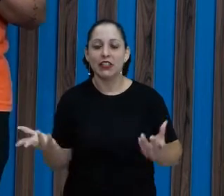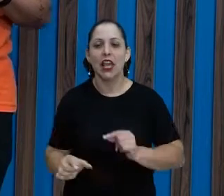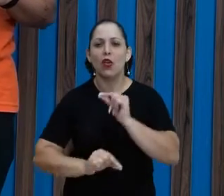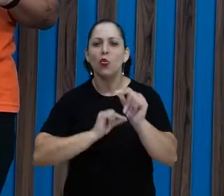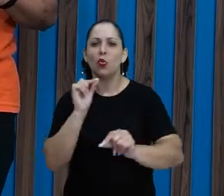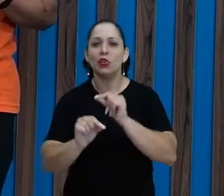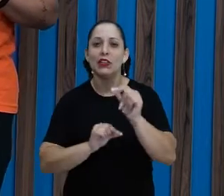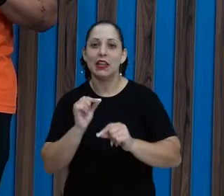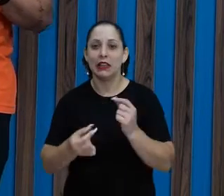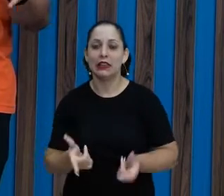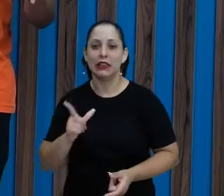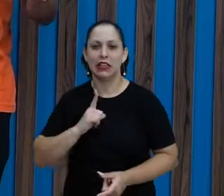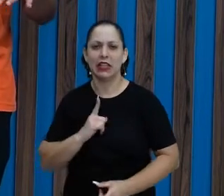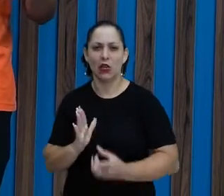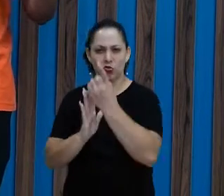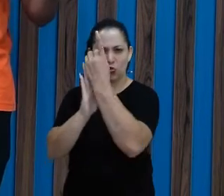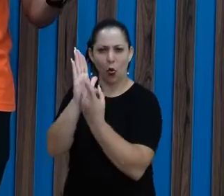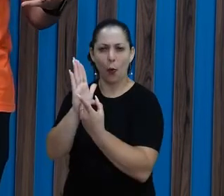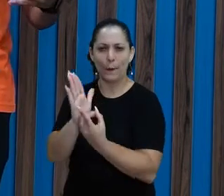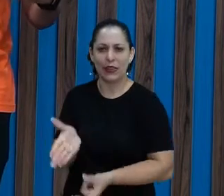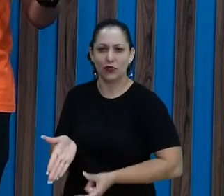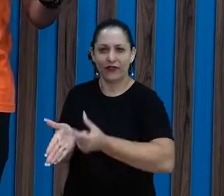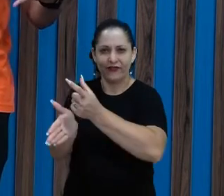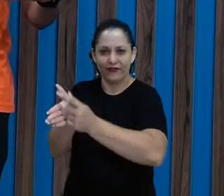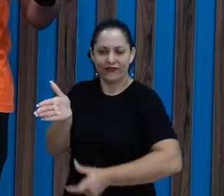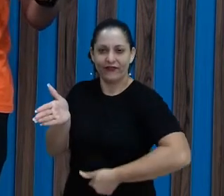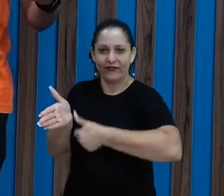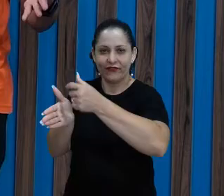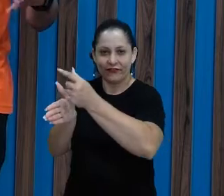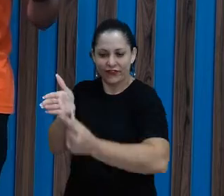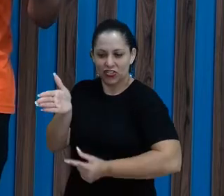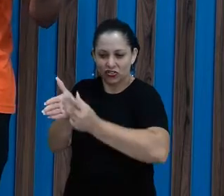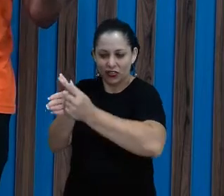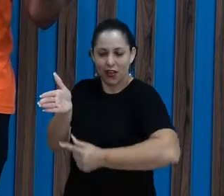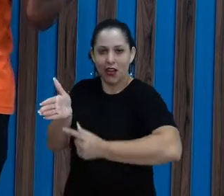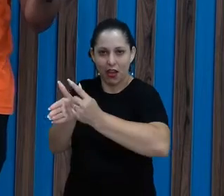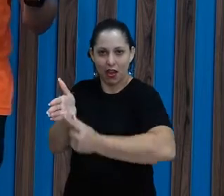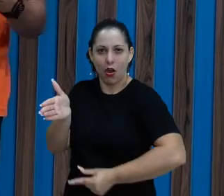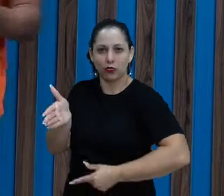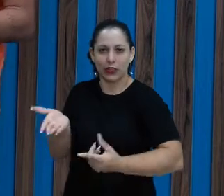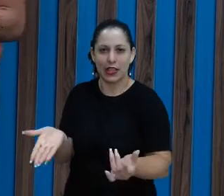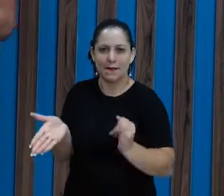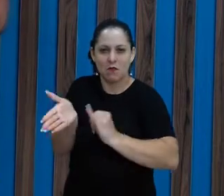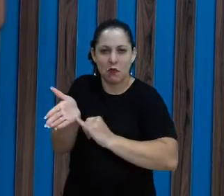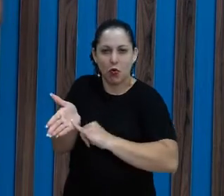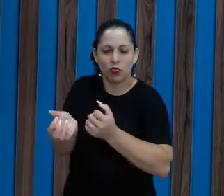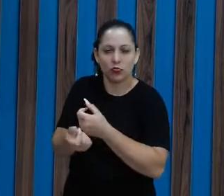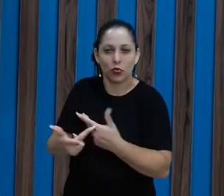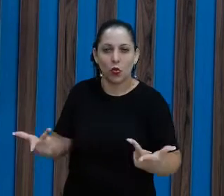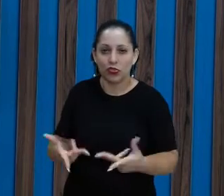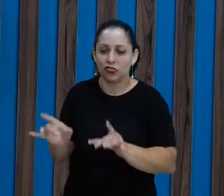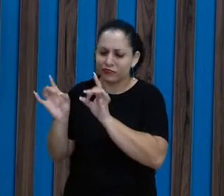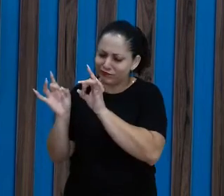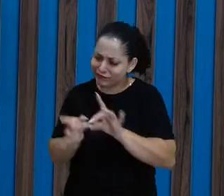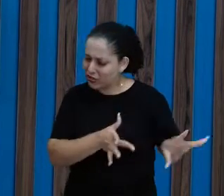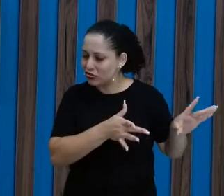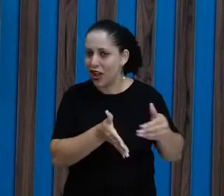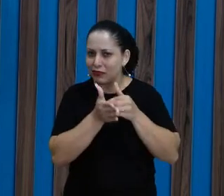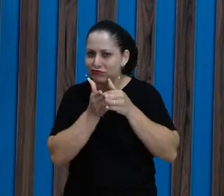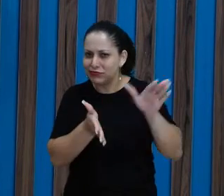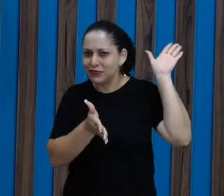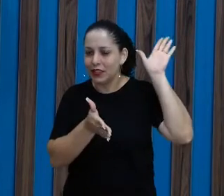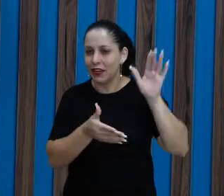renúncia fiscal. Ele garantiu esse dinheiro todo aí através de renúncia fiscal. Que danado é isso, né? E aí, ó, quando a gente fala em caso de